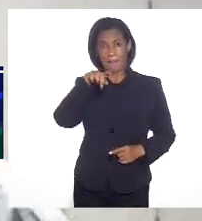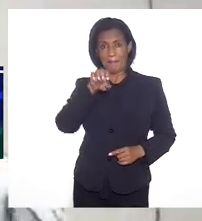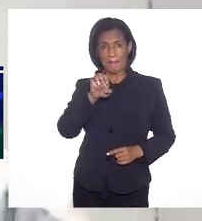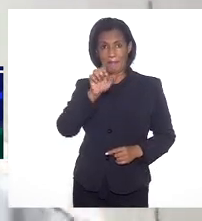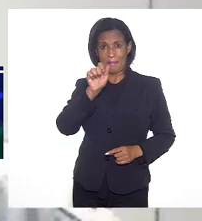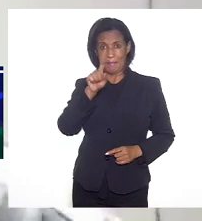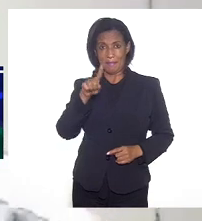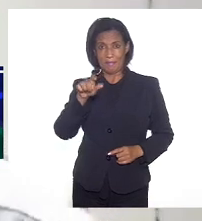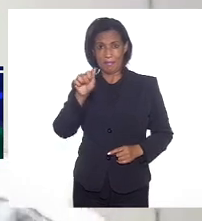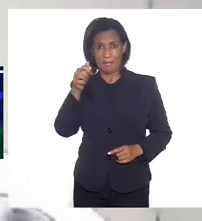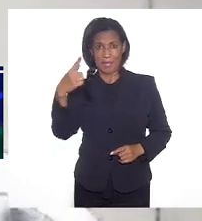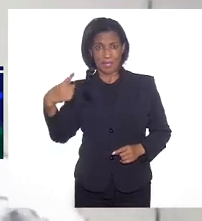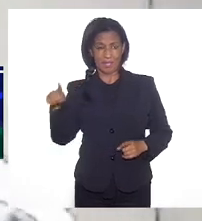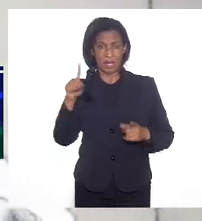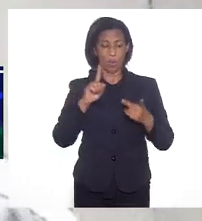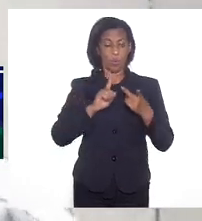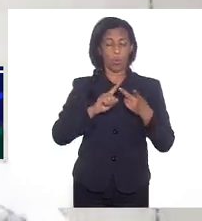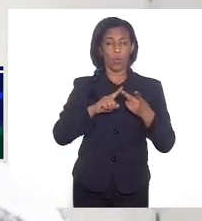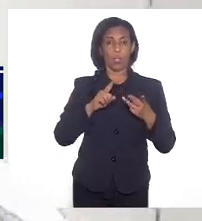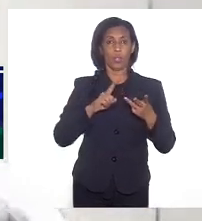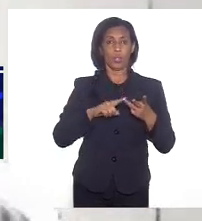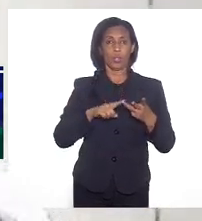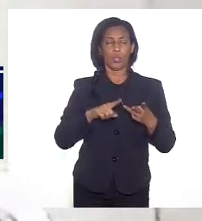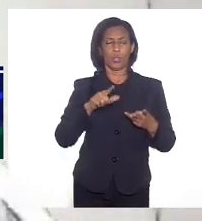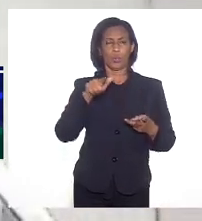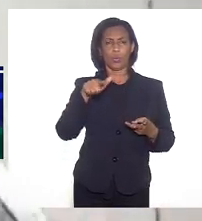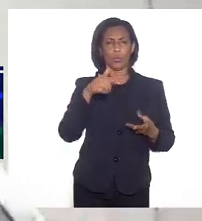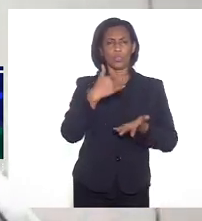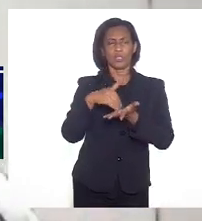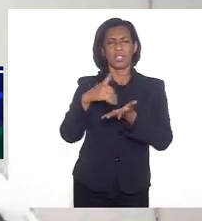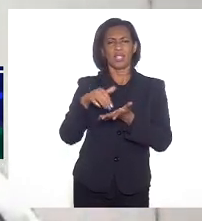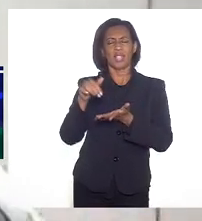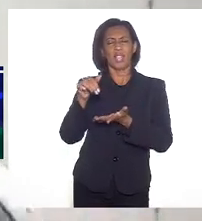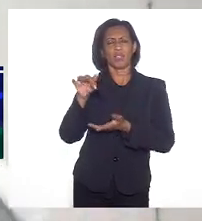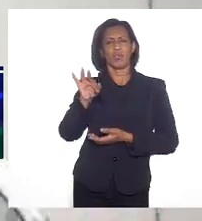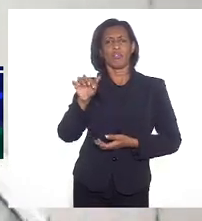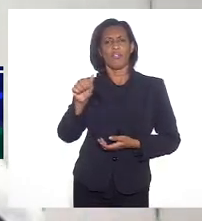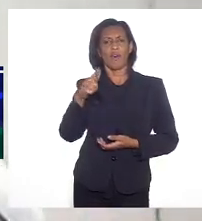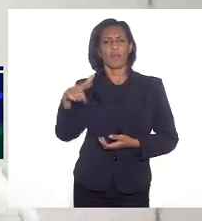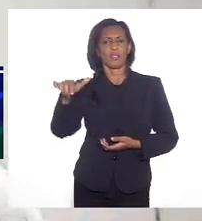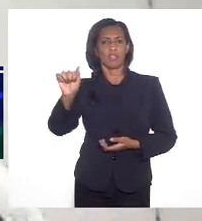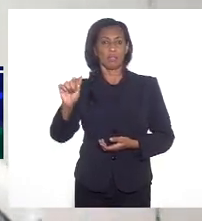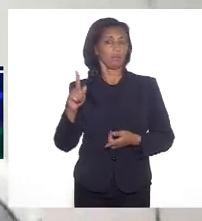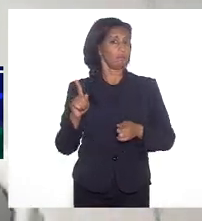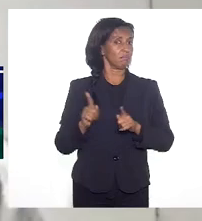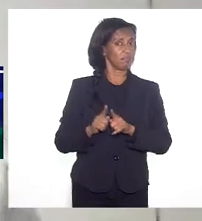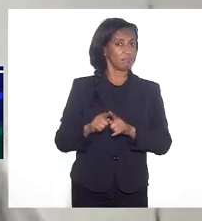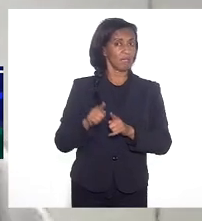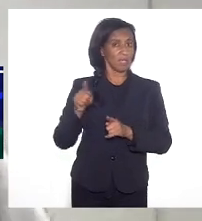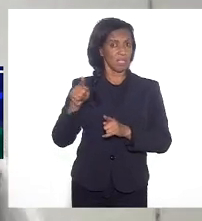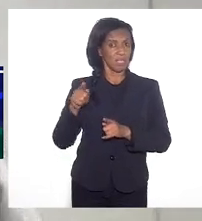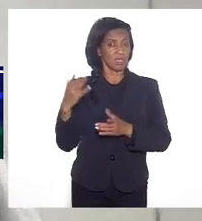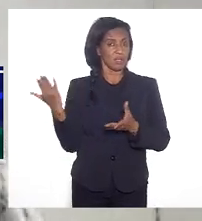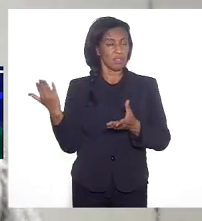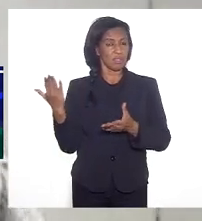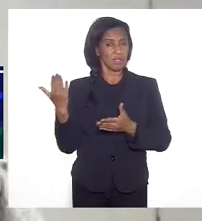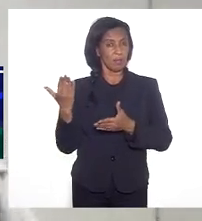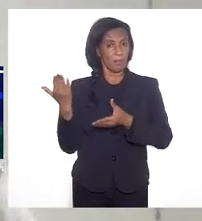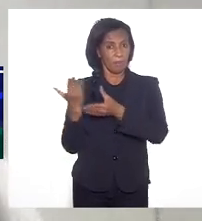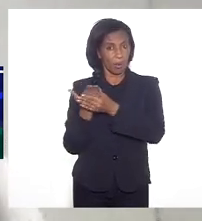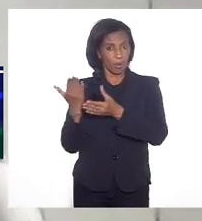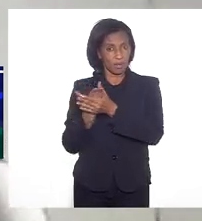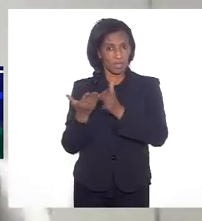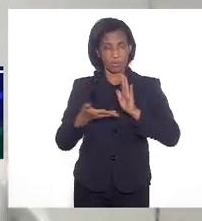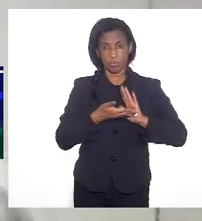que foi presidente do Rio Previdência e secretário de Fazenda do Estado e esse processo de retirar 17